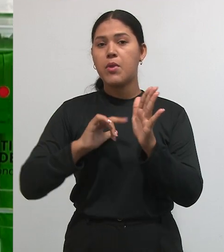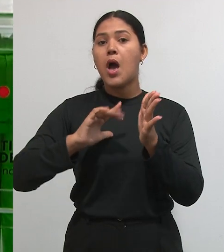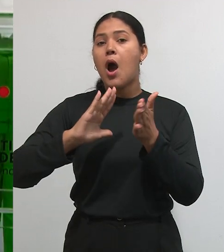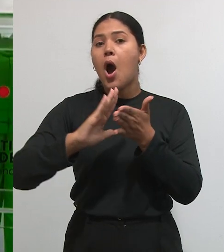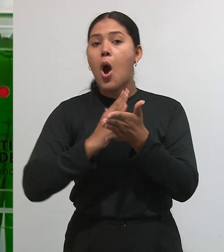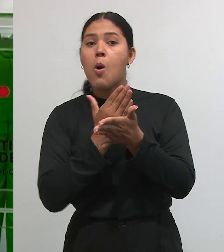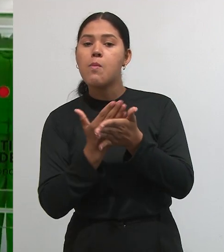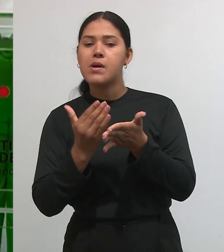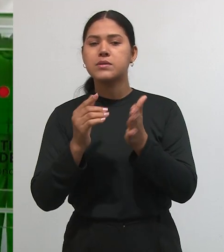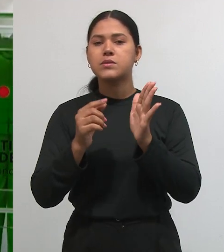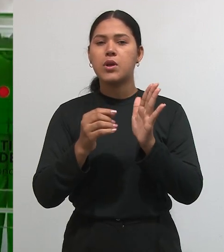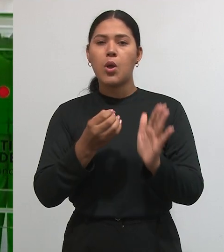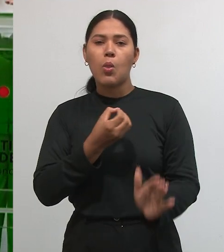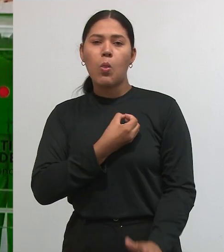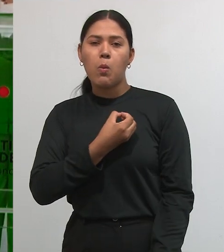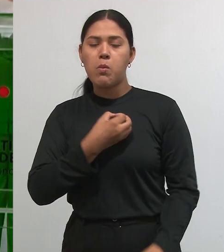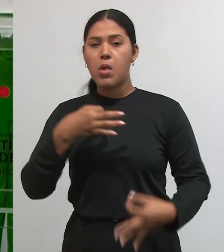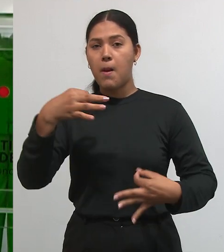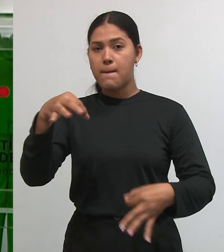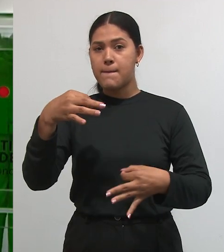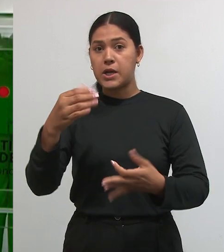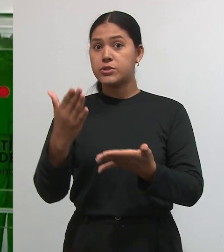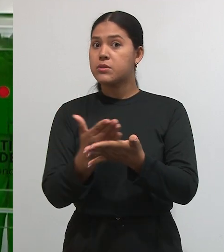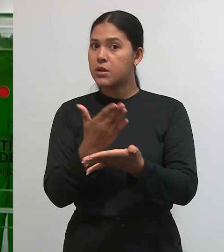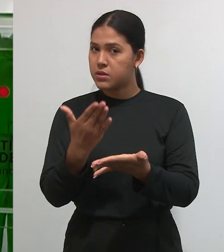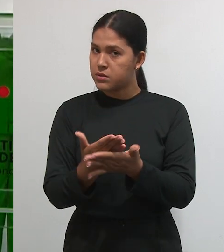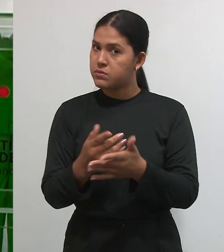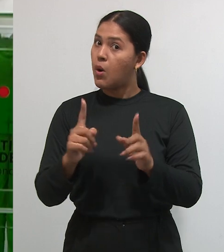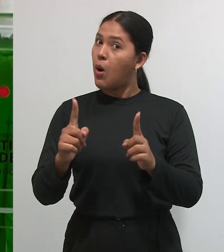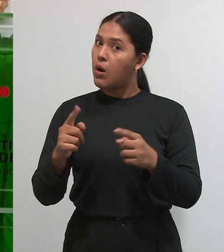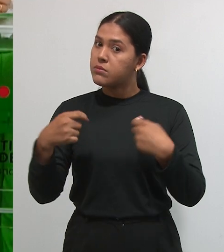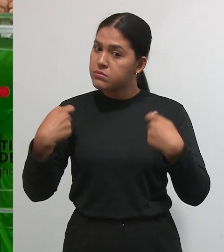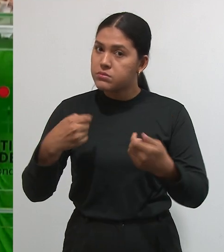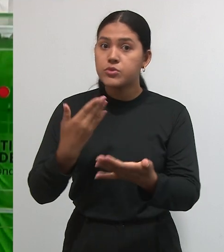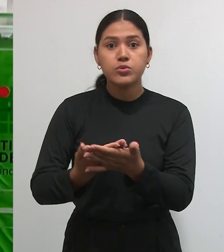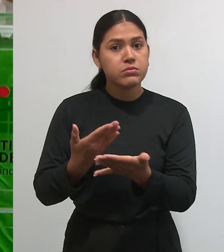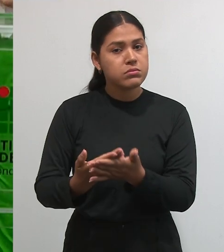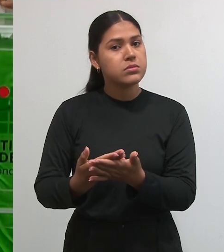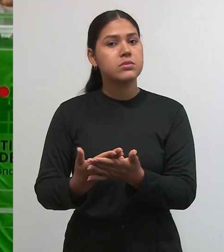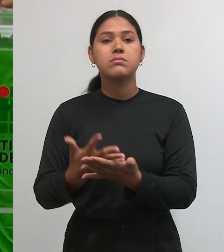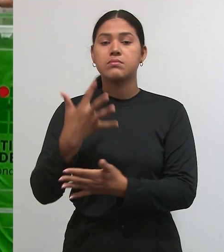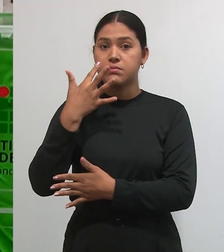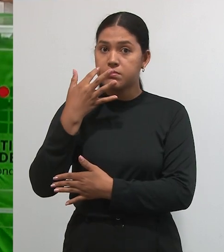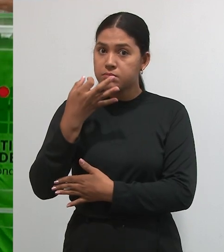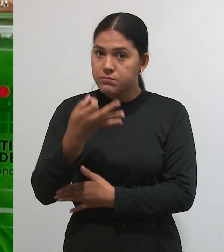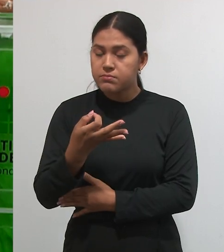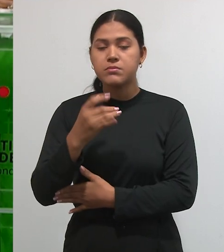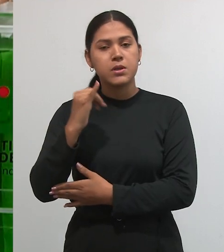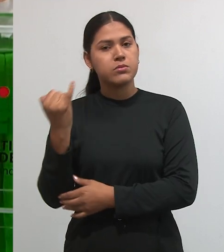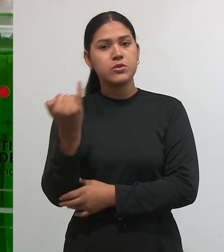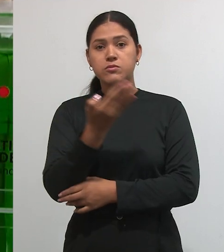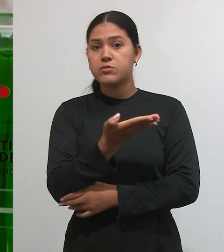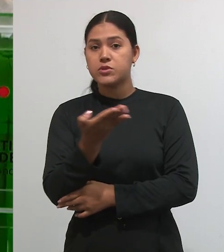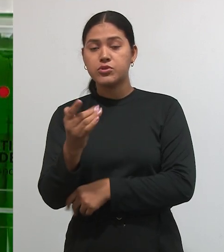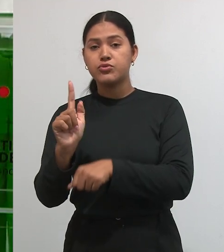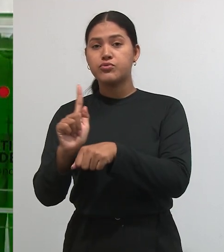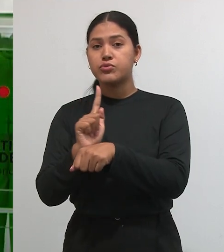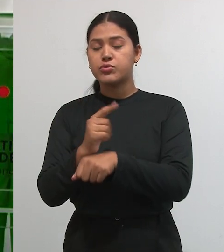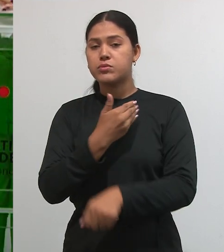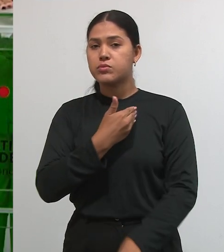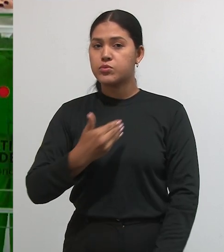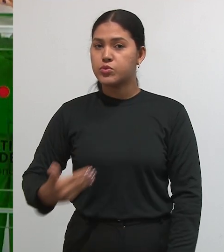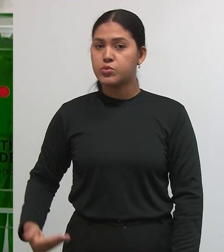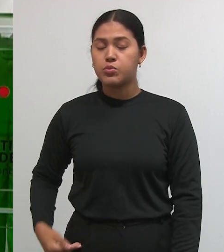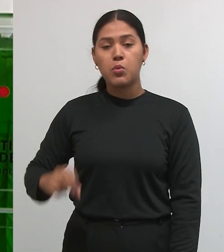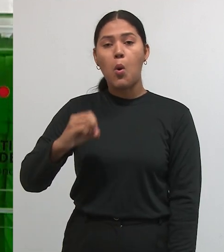algumas páginas dos livros. Então, estudem, viu? E estudem, que essa disciplina é muito importante para você que é gestor público ou futuro